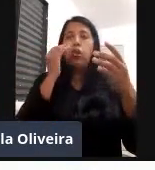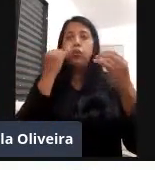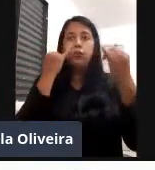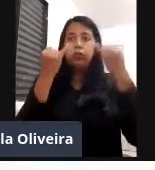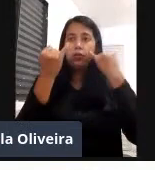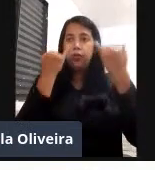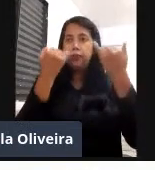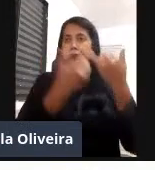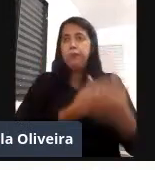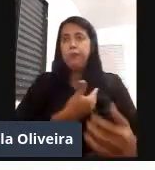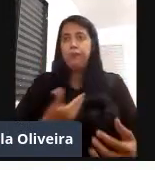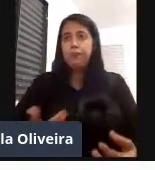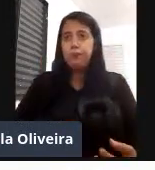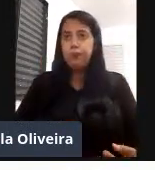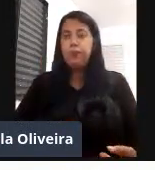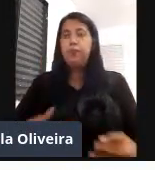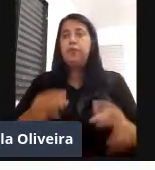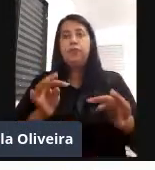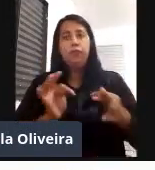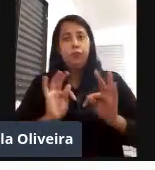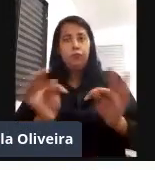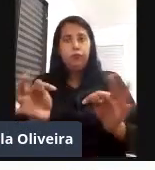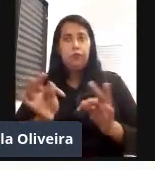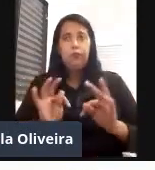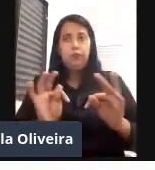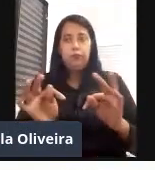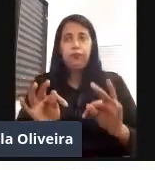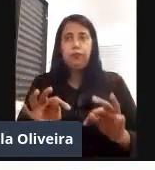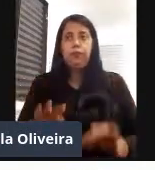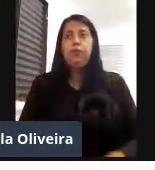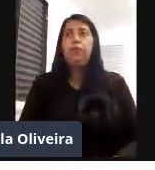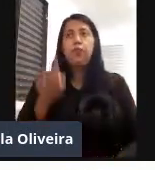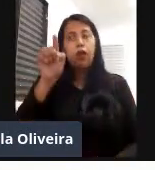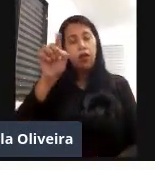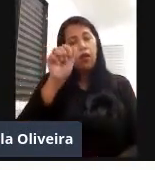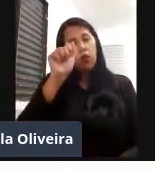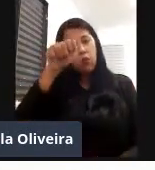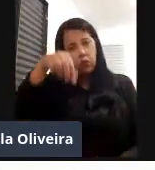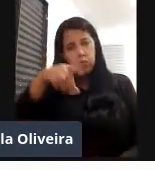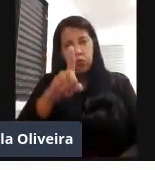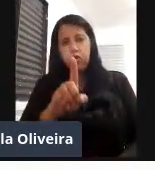ó, computador, eu quero que você pesquise para mim